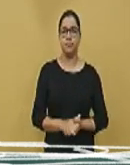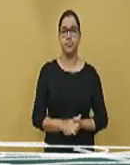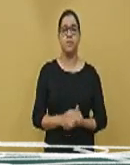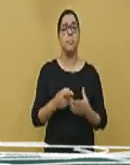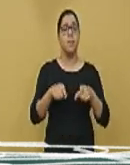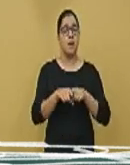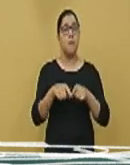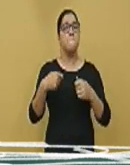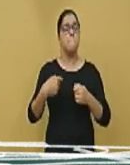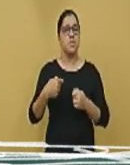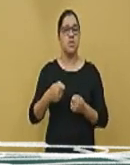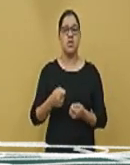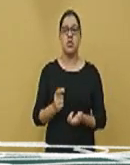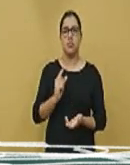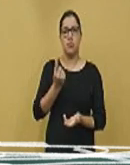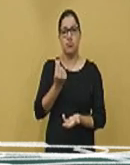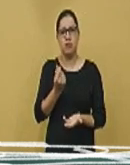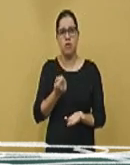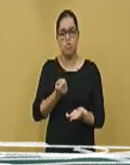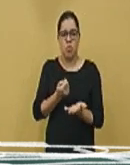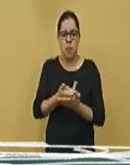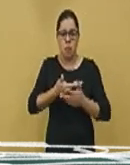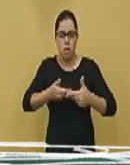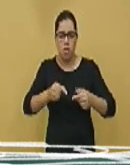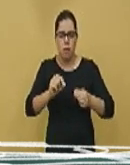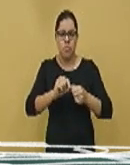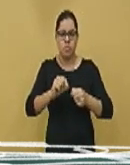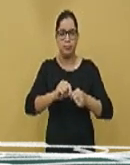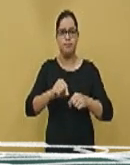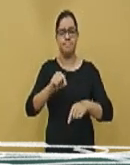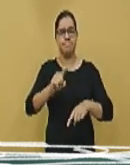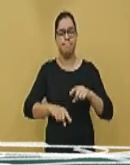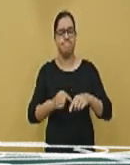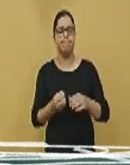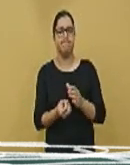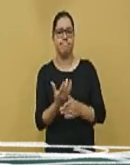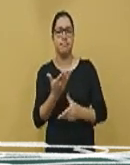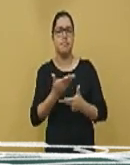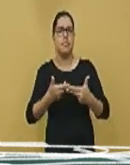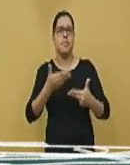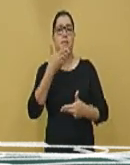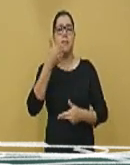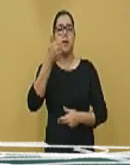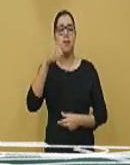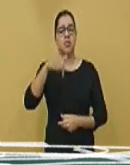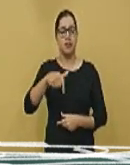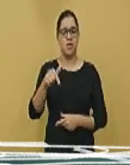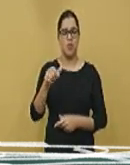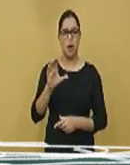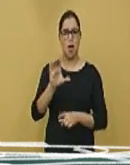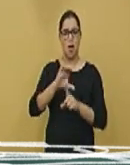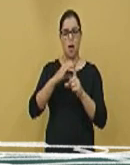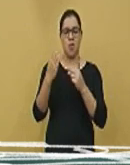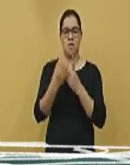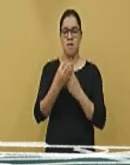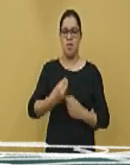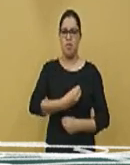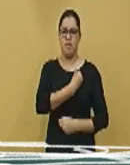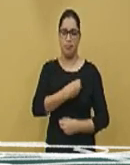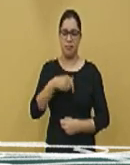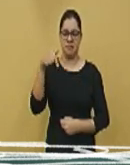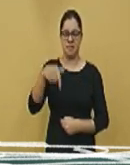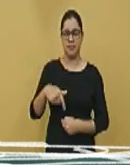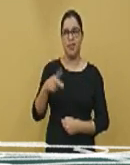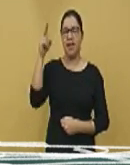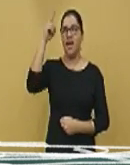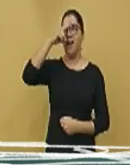que investir e muito para que a nossa comunidade consiga passar por aqui alegre e feliz e lembrando da